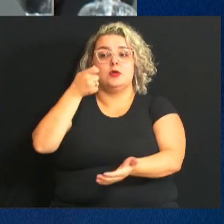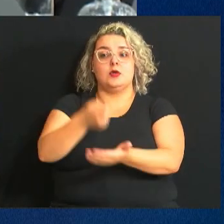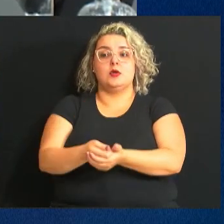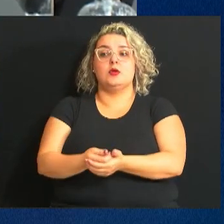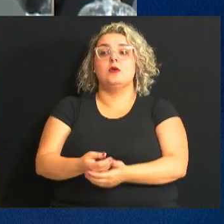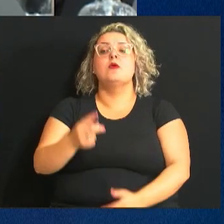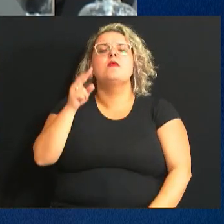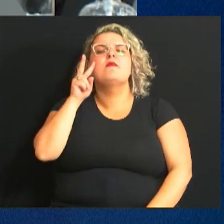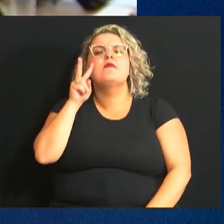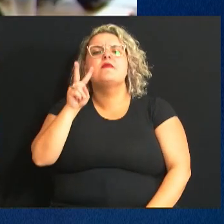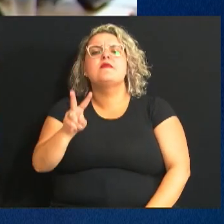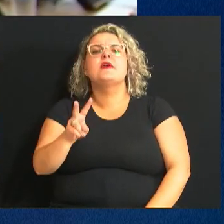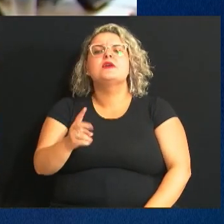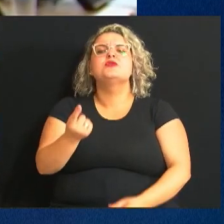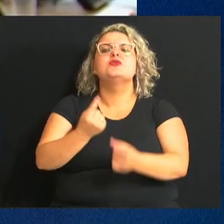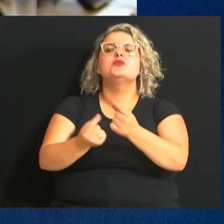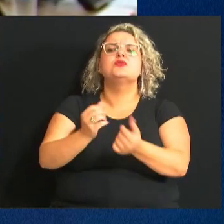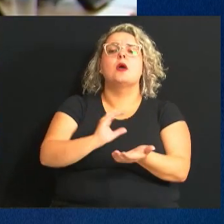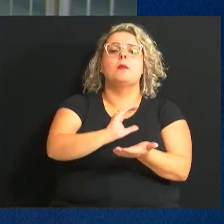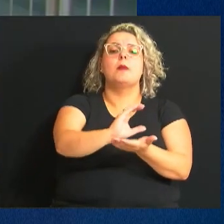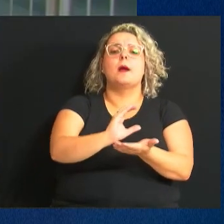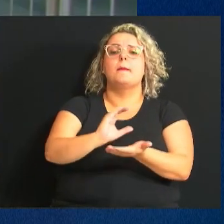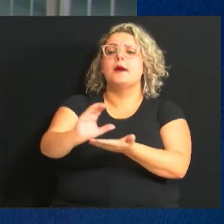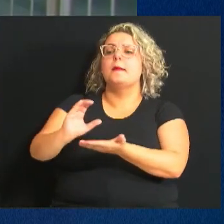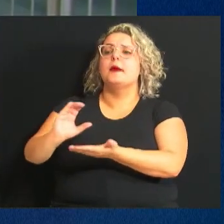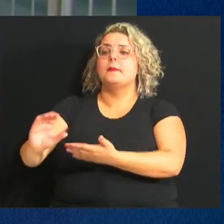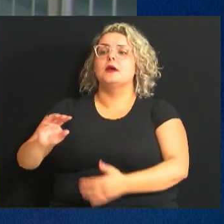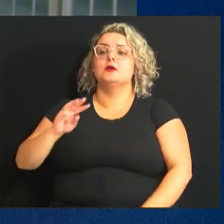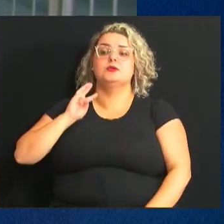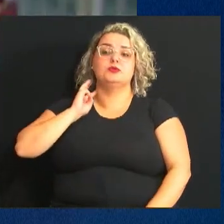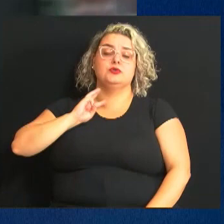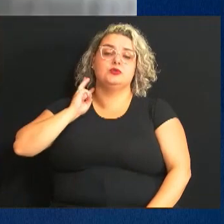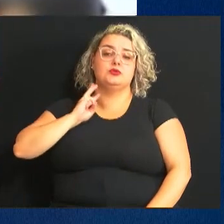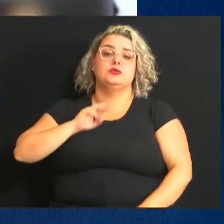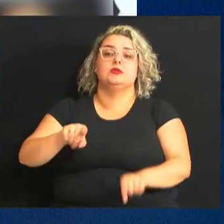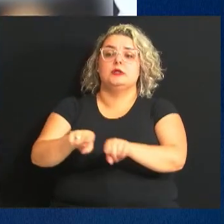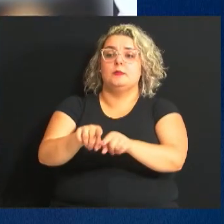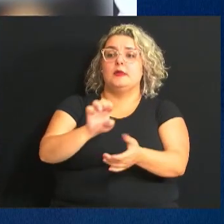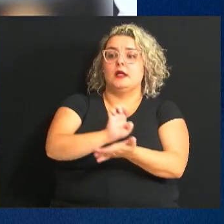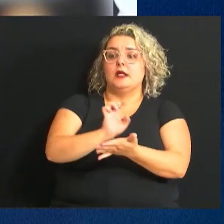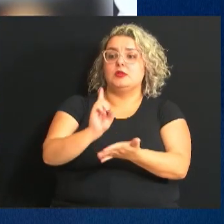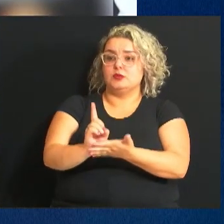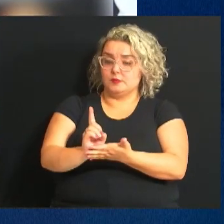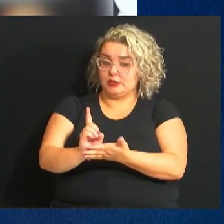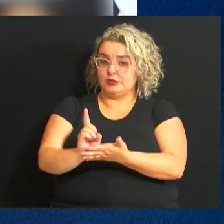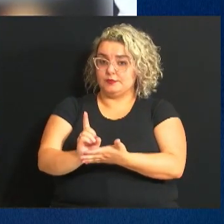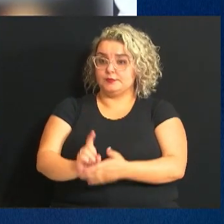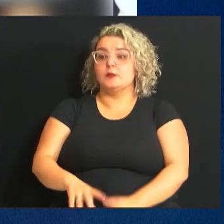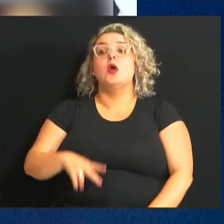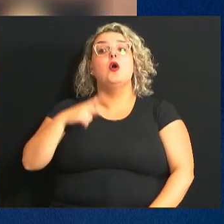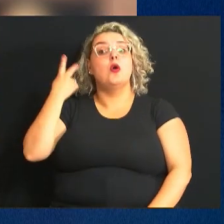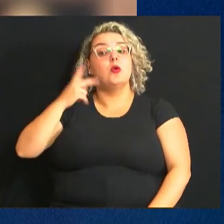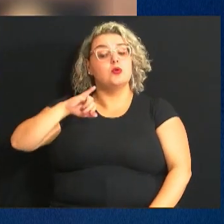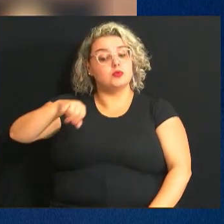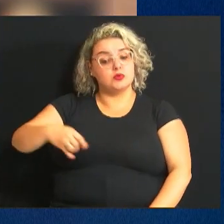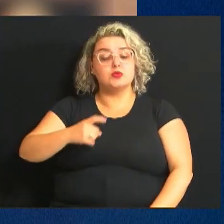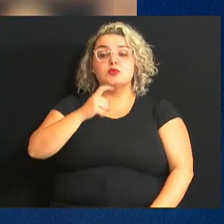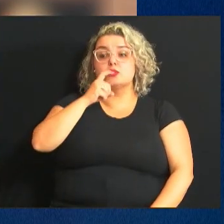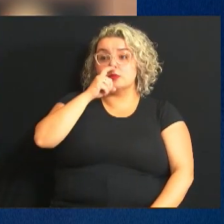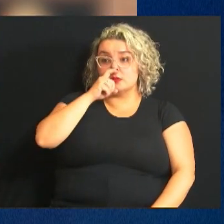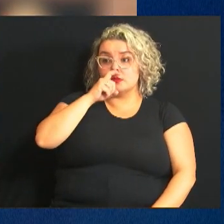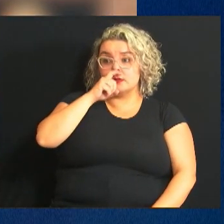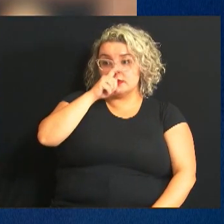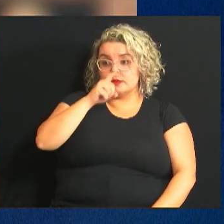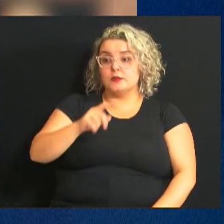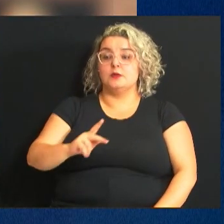ao município pelos vereadores Cecílio Santos e Edson Ribeiro. O vereador Jorge Schneider, presidente da